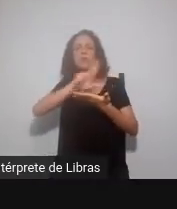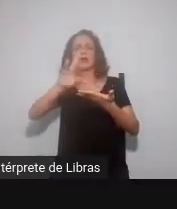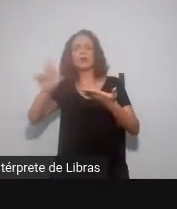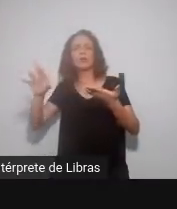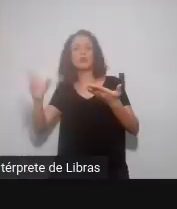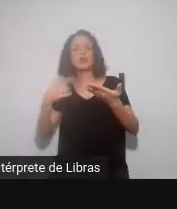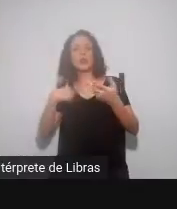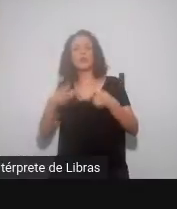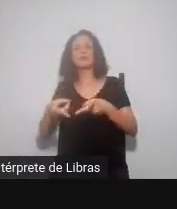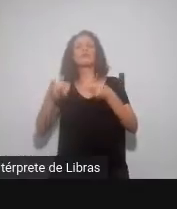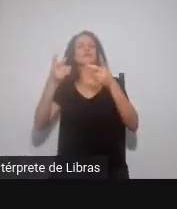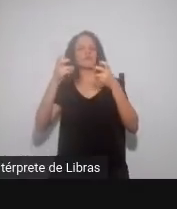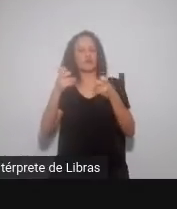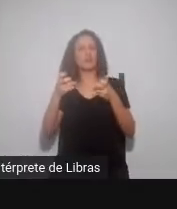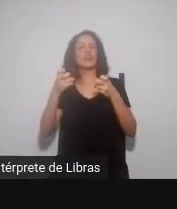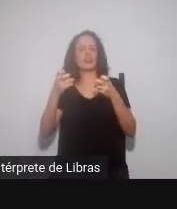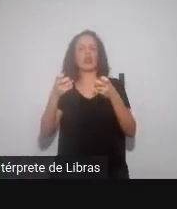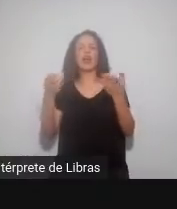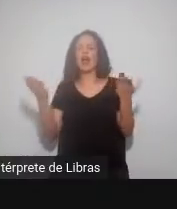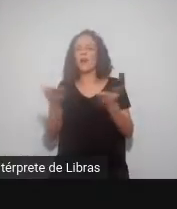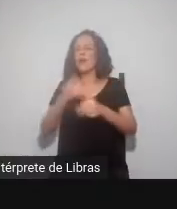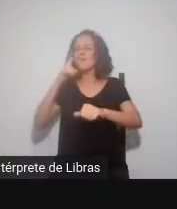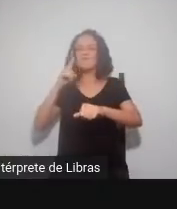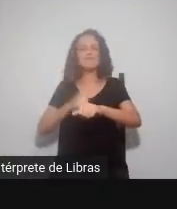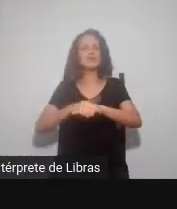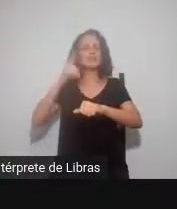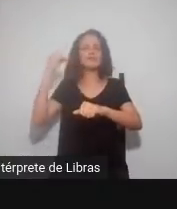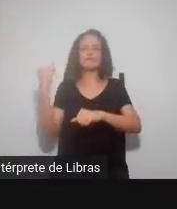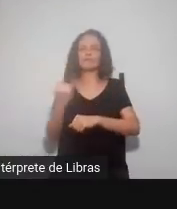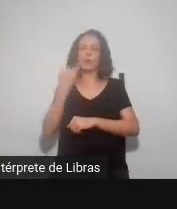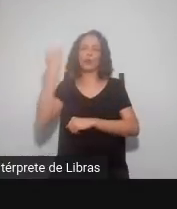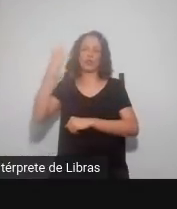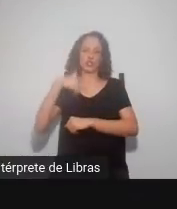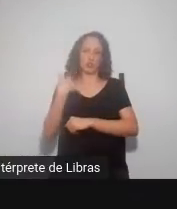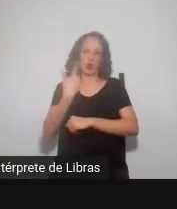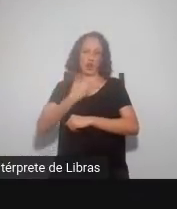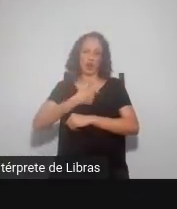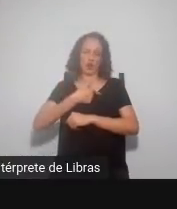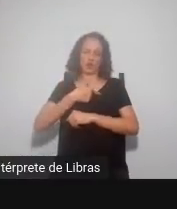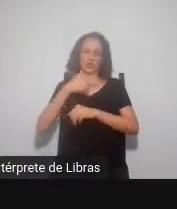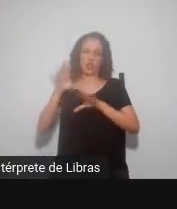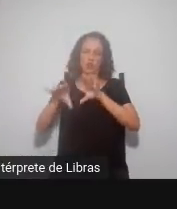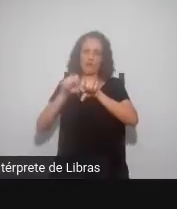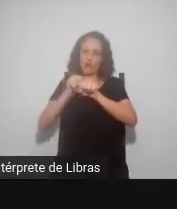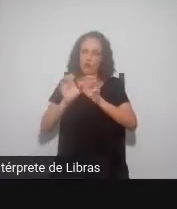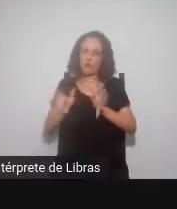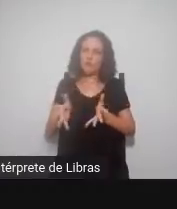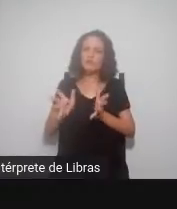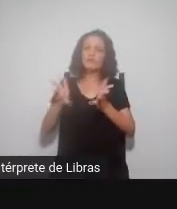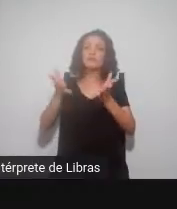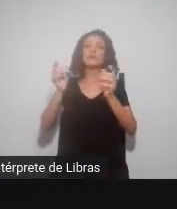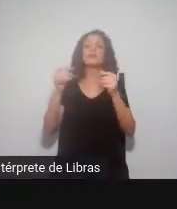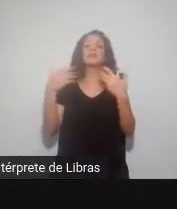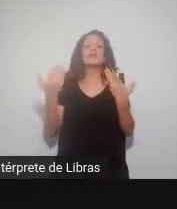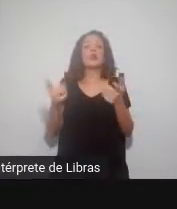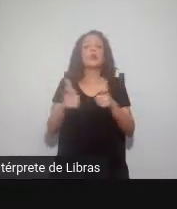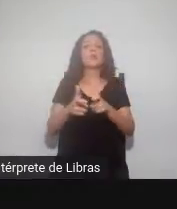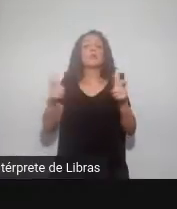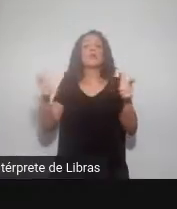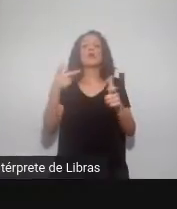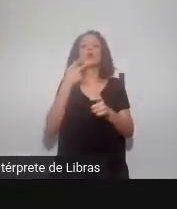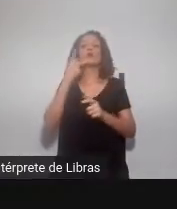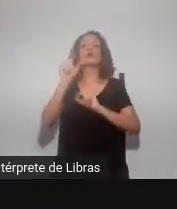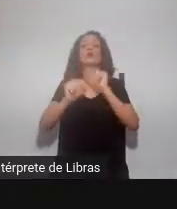encharcadas, né? Está um momento muito bom para a nossa formação. A maioria trata de concepção e menos